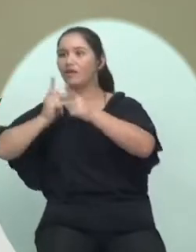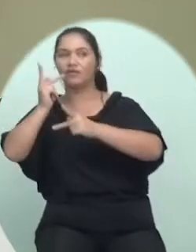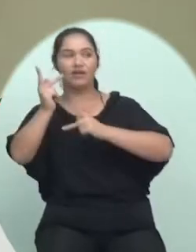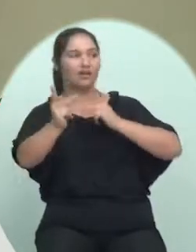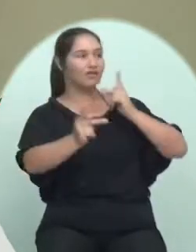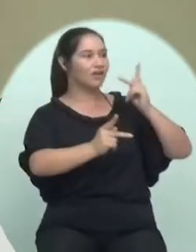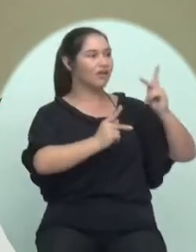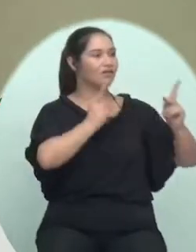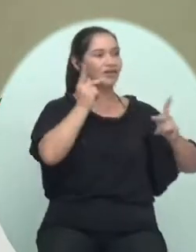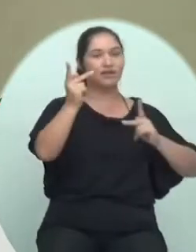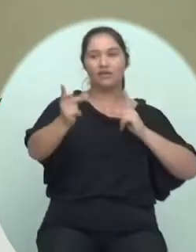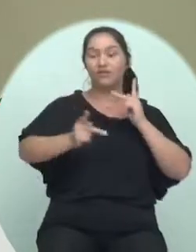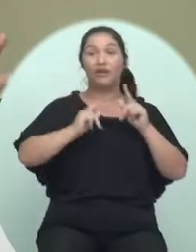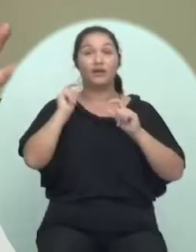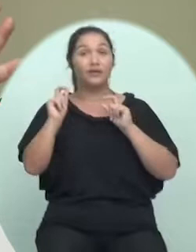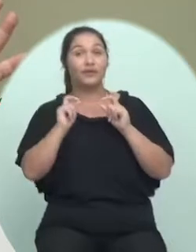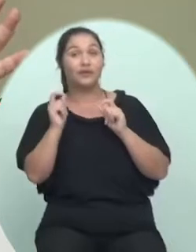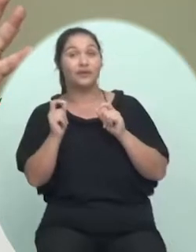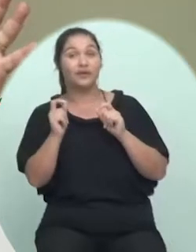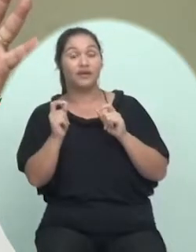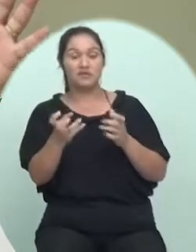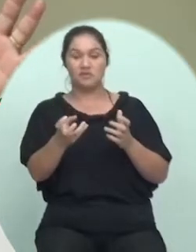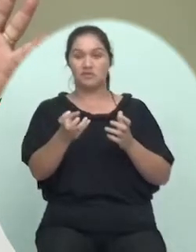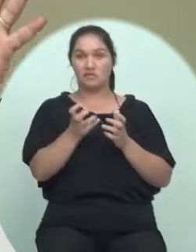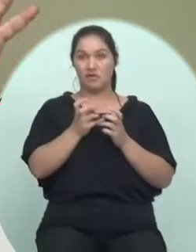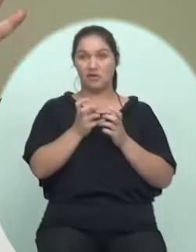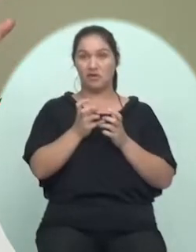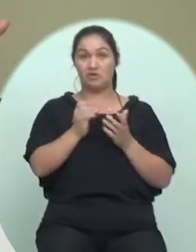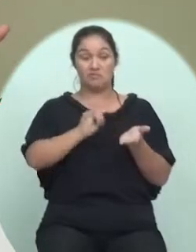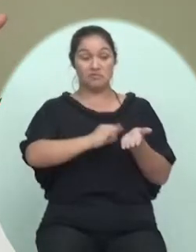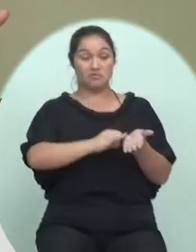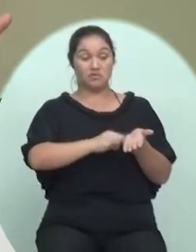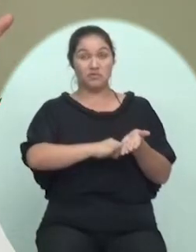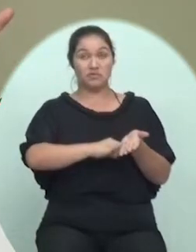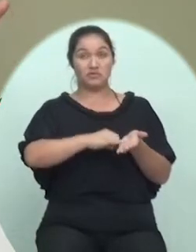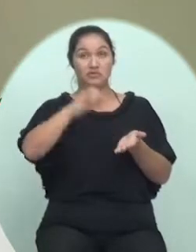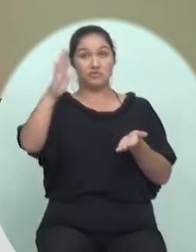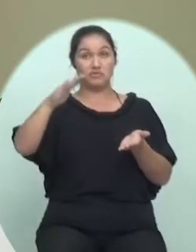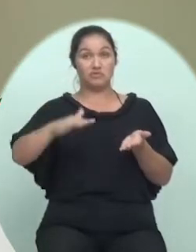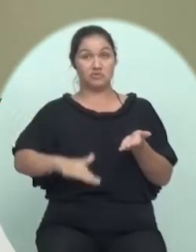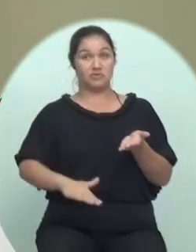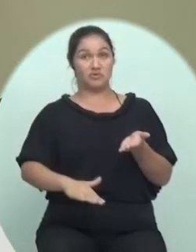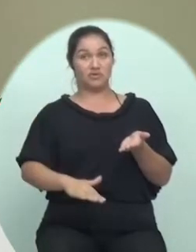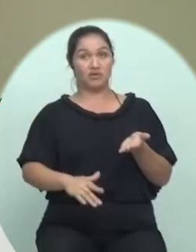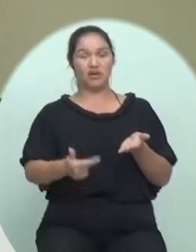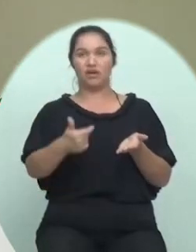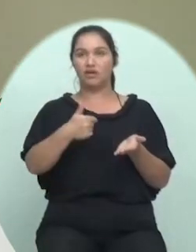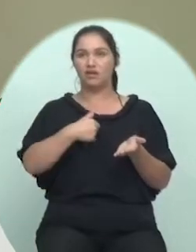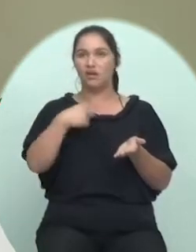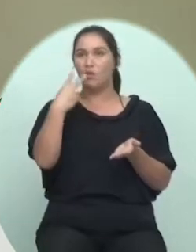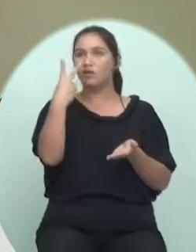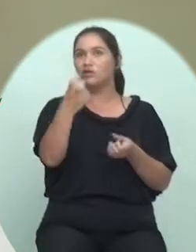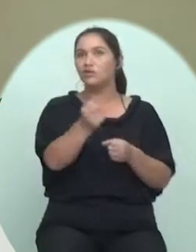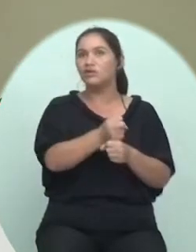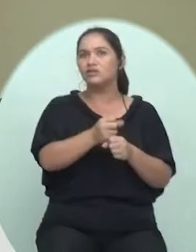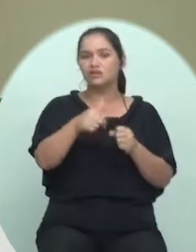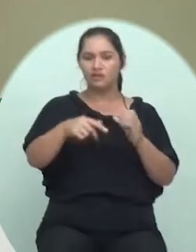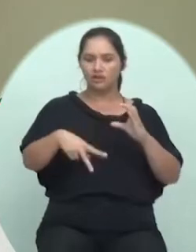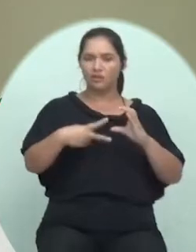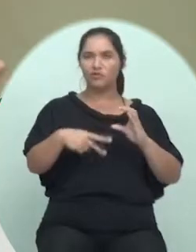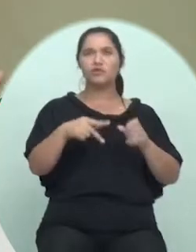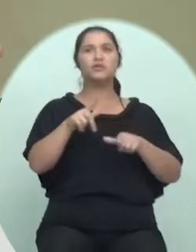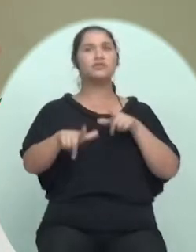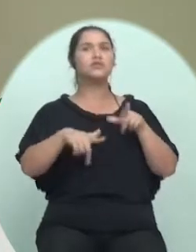a diminuição de impostos, eu até hoje aqui, estou 2 anos nessa Câmara, estou indo para o 3º ano agora, eu só vi lei chegar para cá para realmente aumentar,